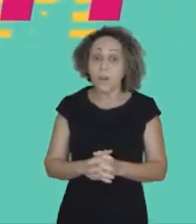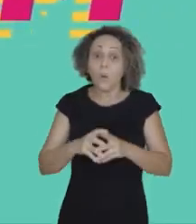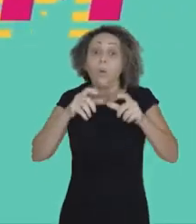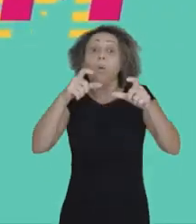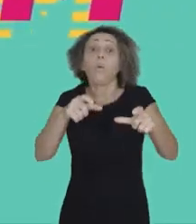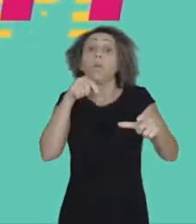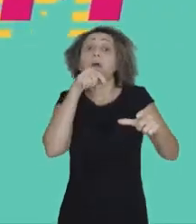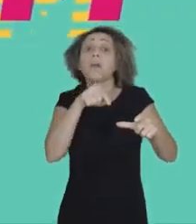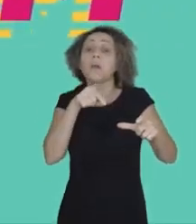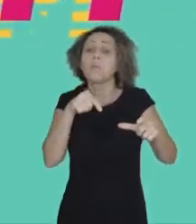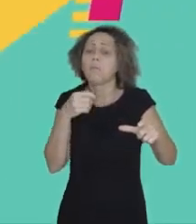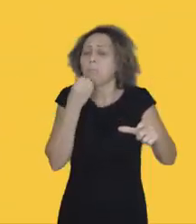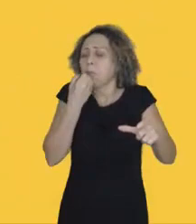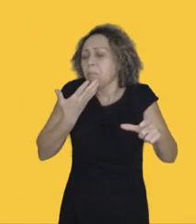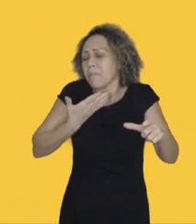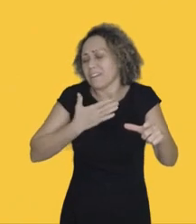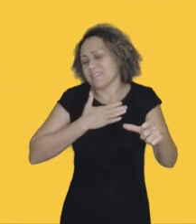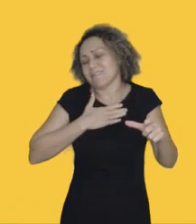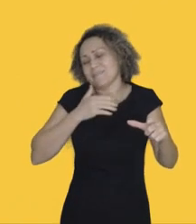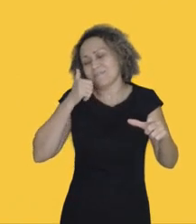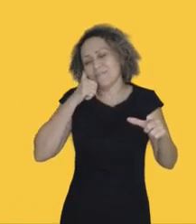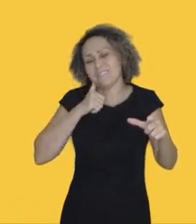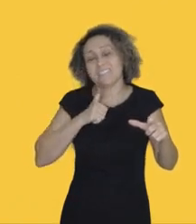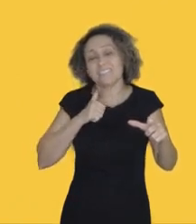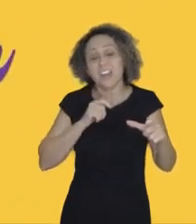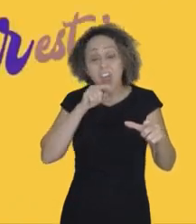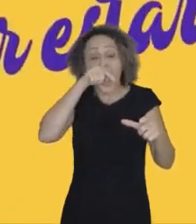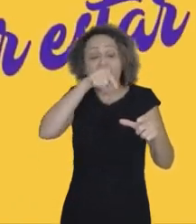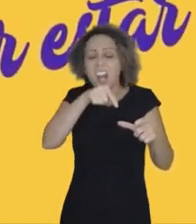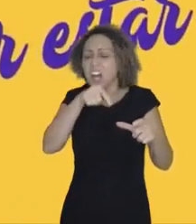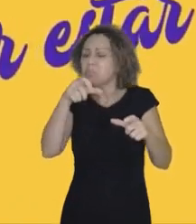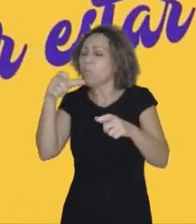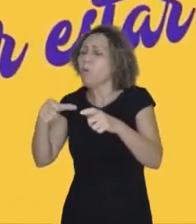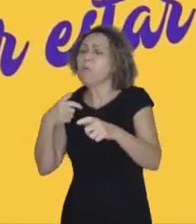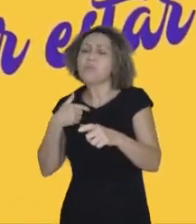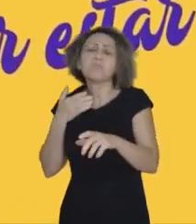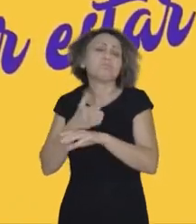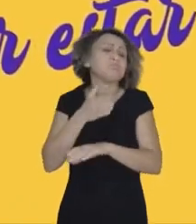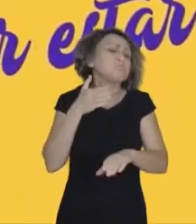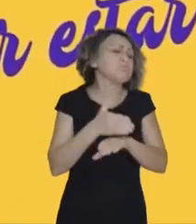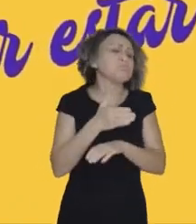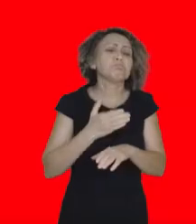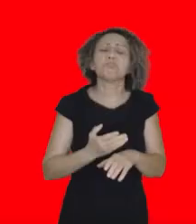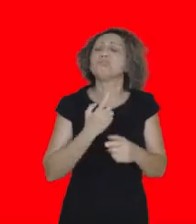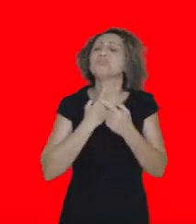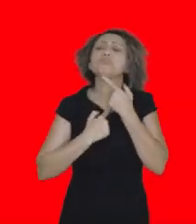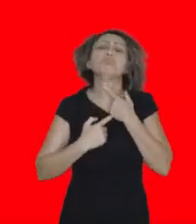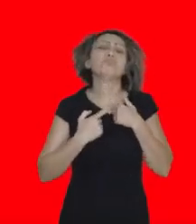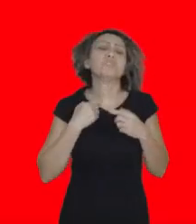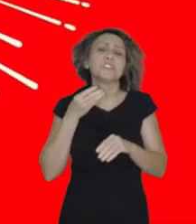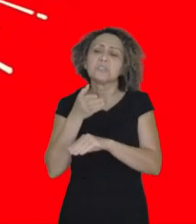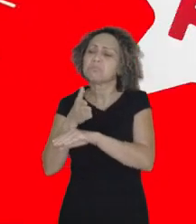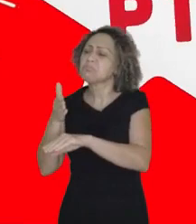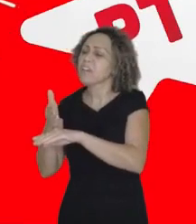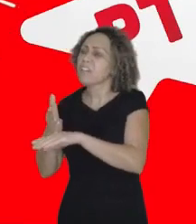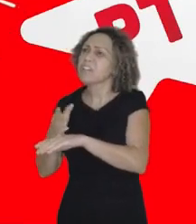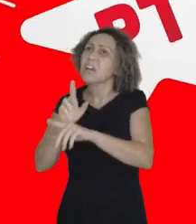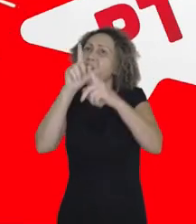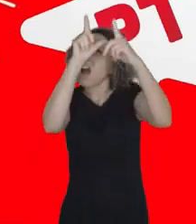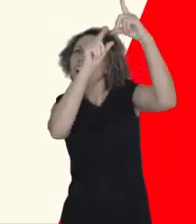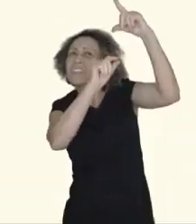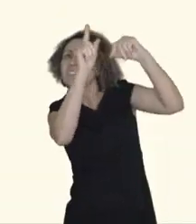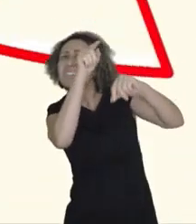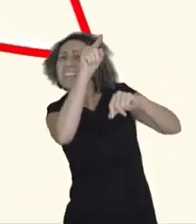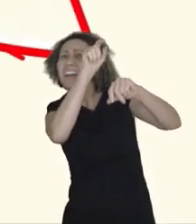Lugar que é bom pra mim é onde eu quiser estar. A estrela ainda